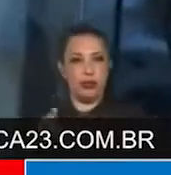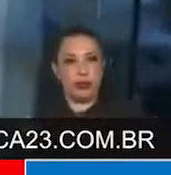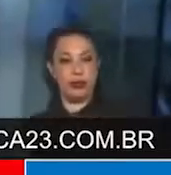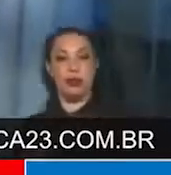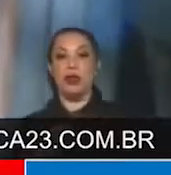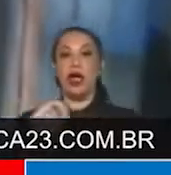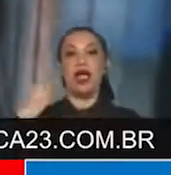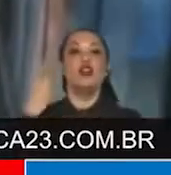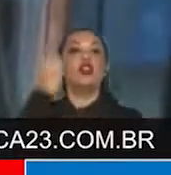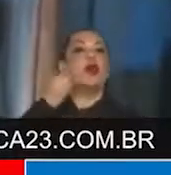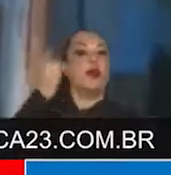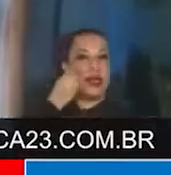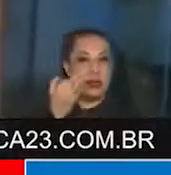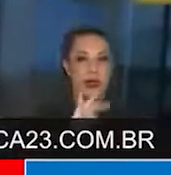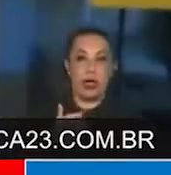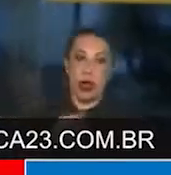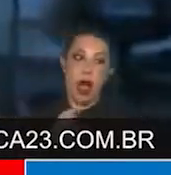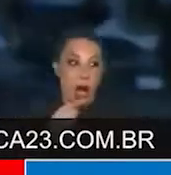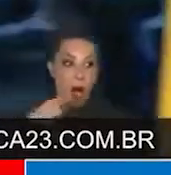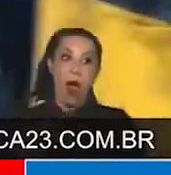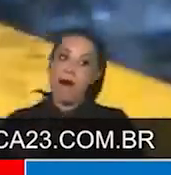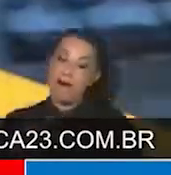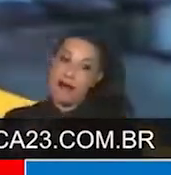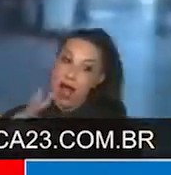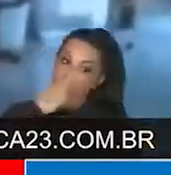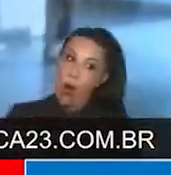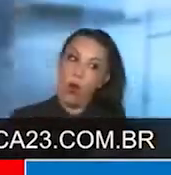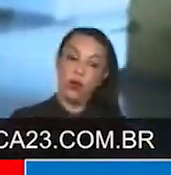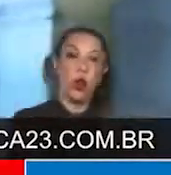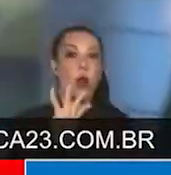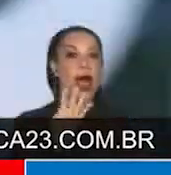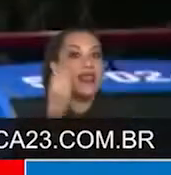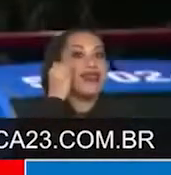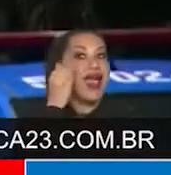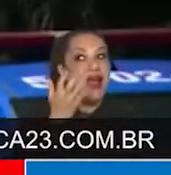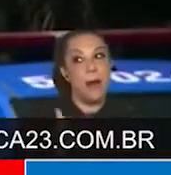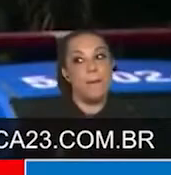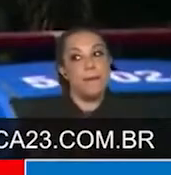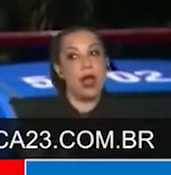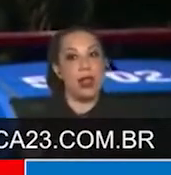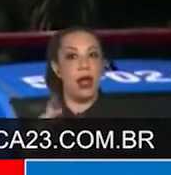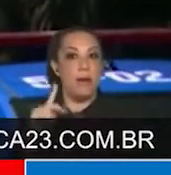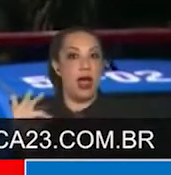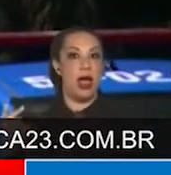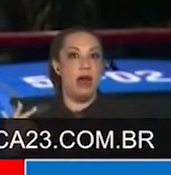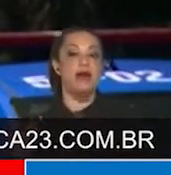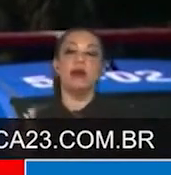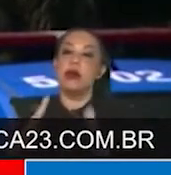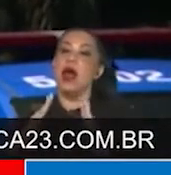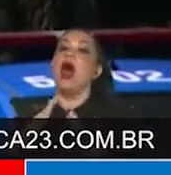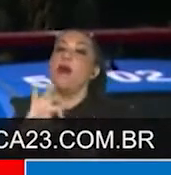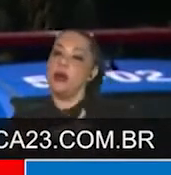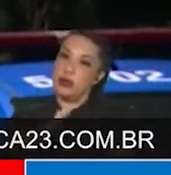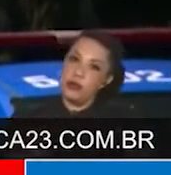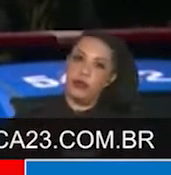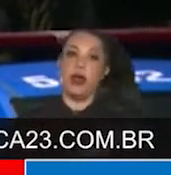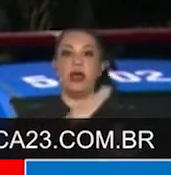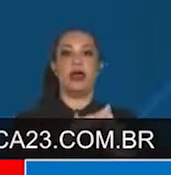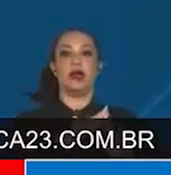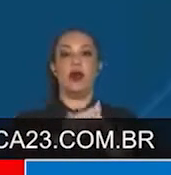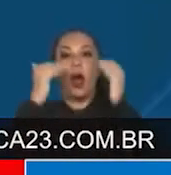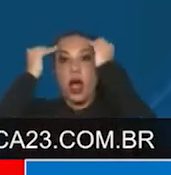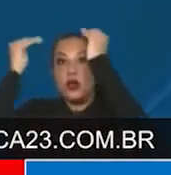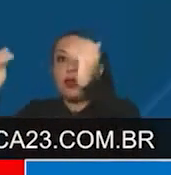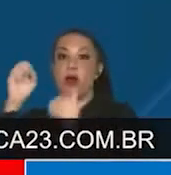Jefferson foi indiciado por quatro tentativas de homicídio a polícia foi até a casa dele para cumprir